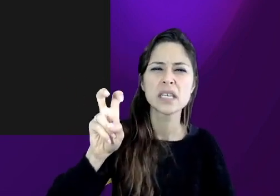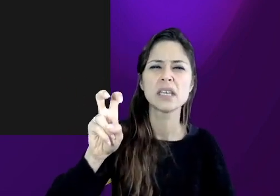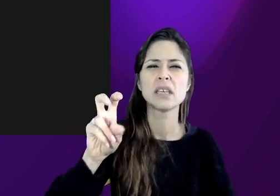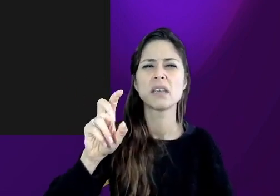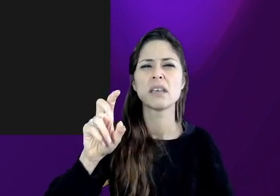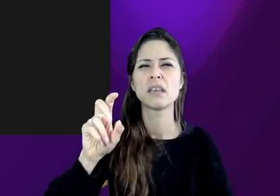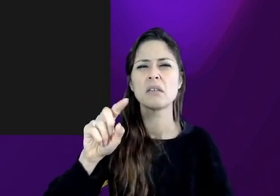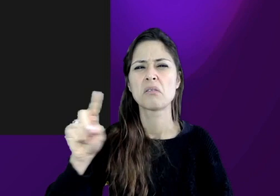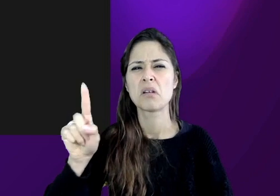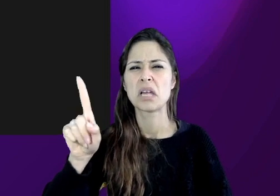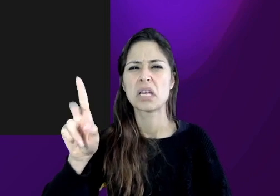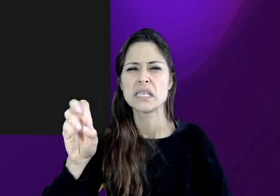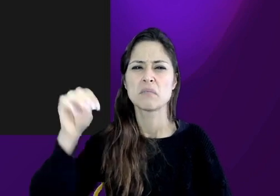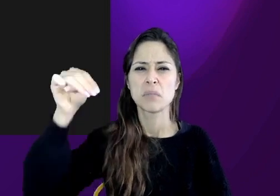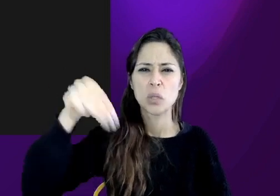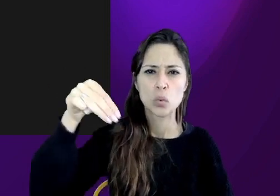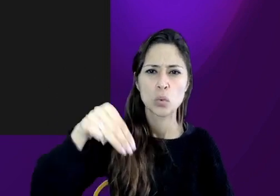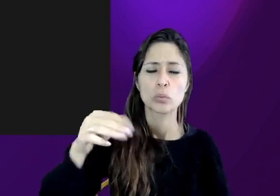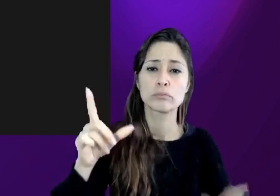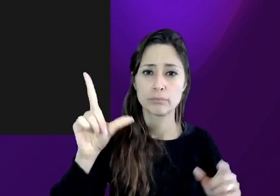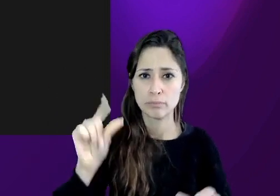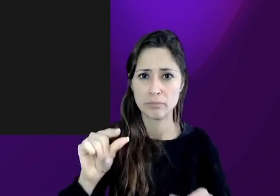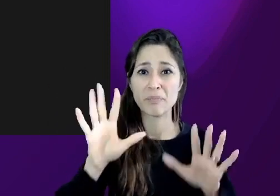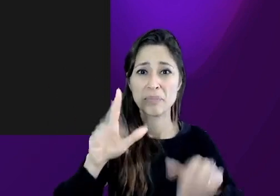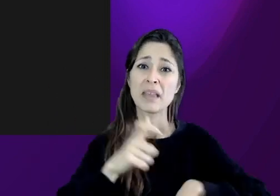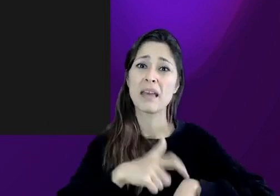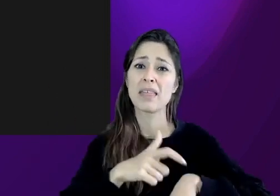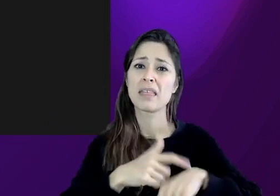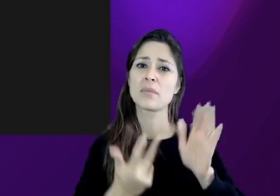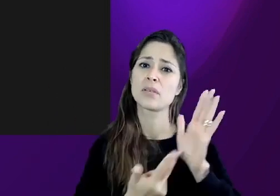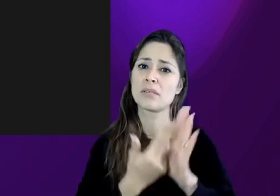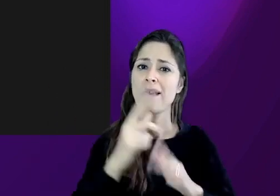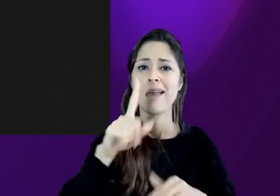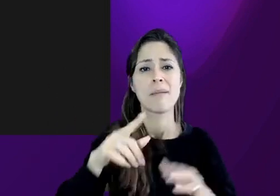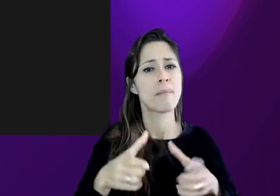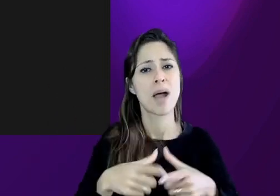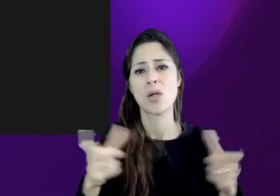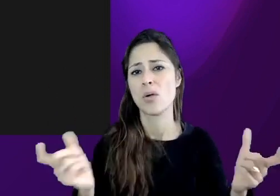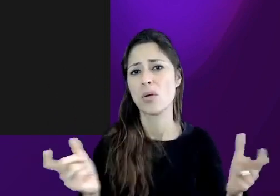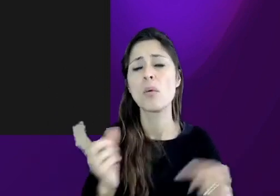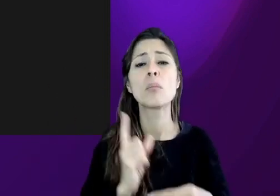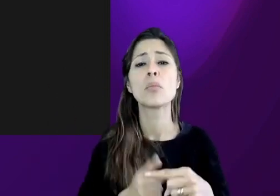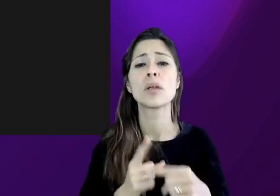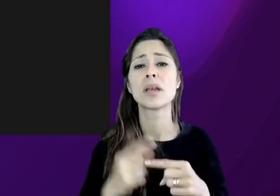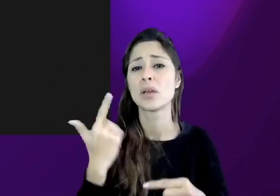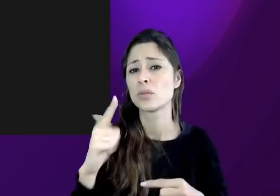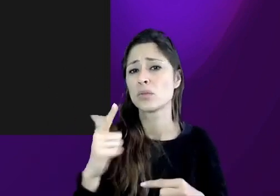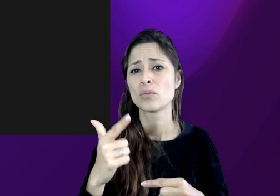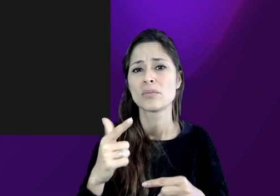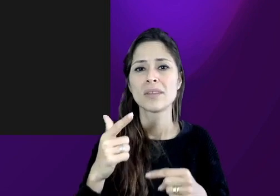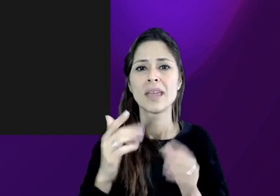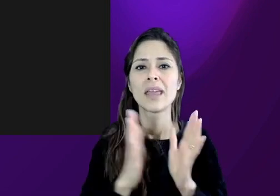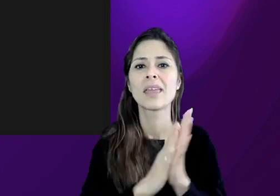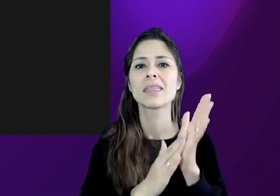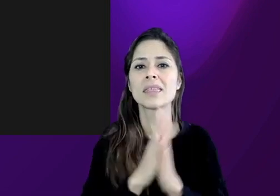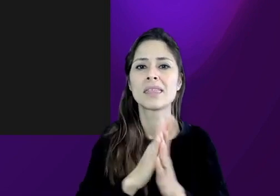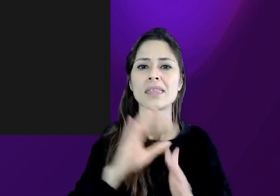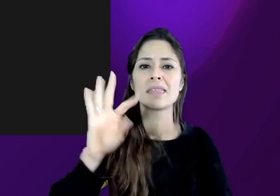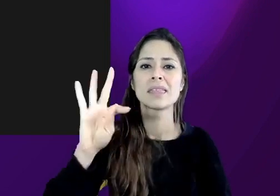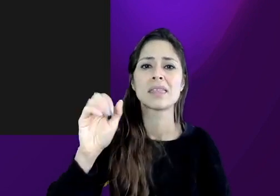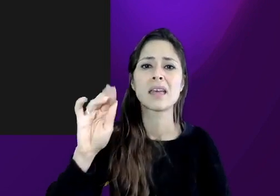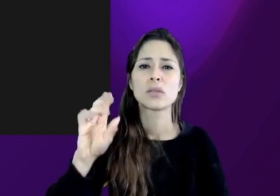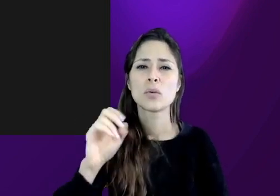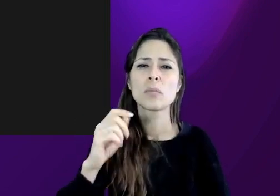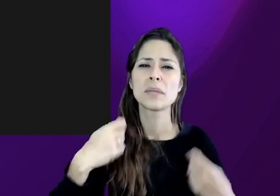minutos. Mas o tempo cirúrgico em si ele é maior porque nós não temos tato. Então, a gente precisa ir passo